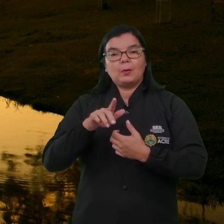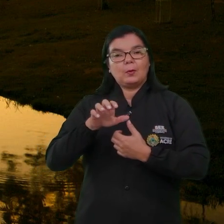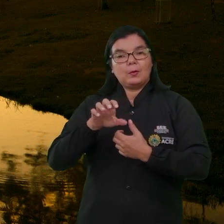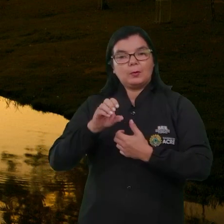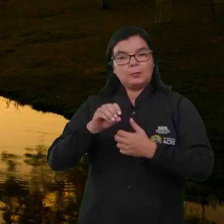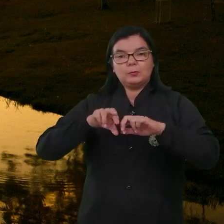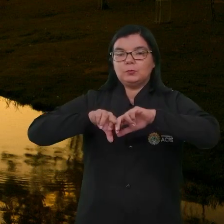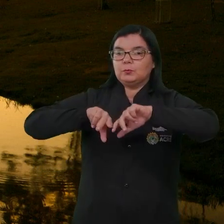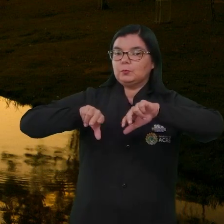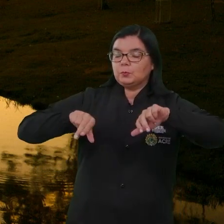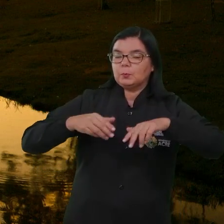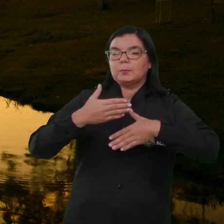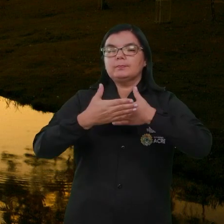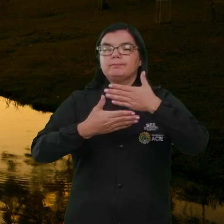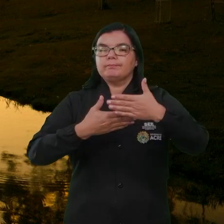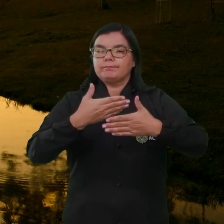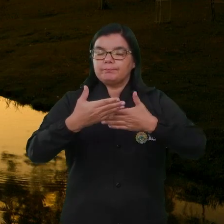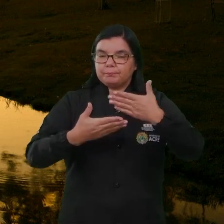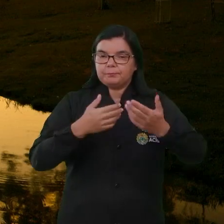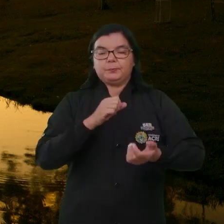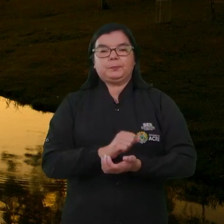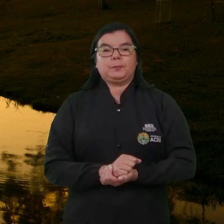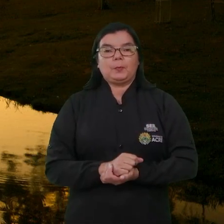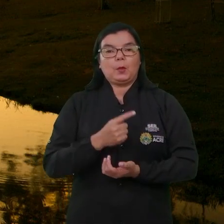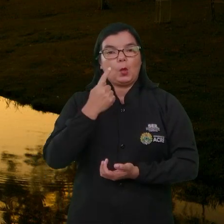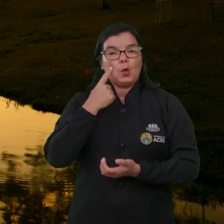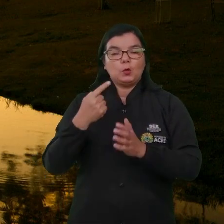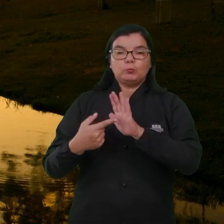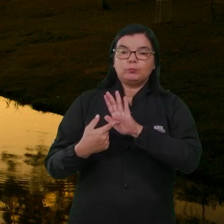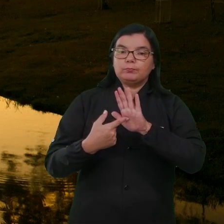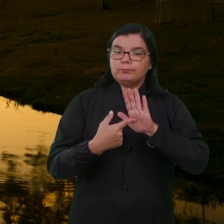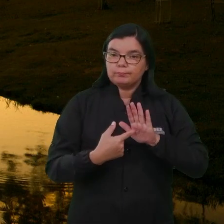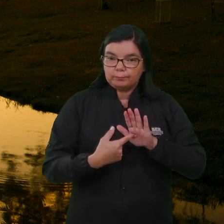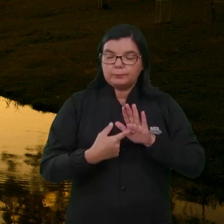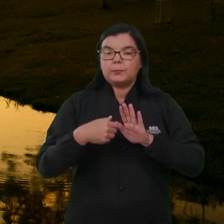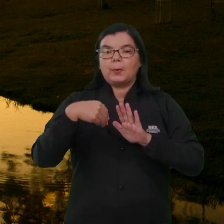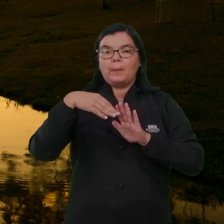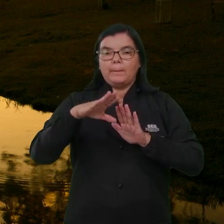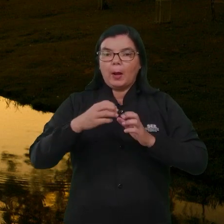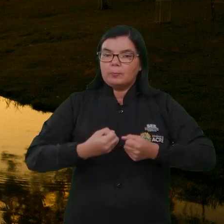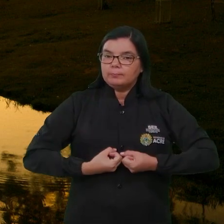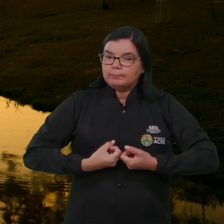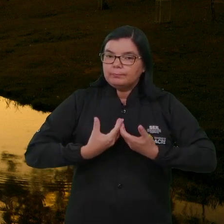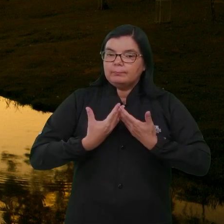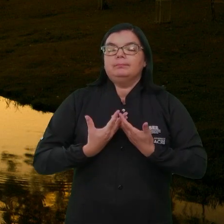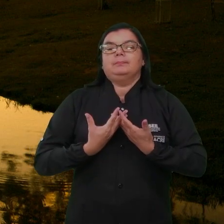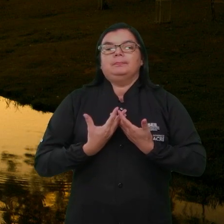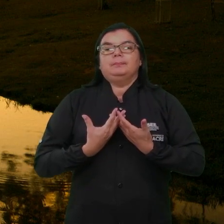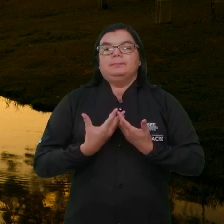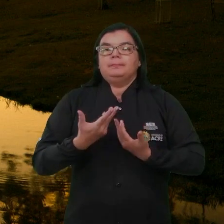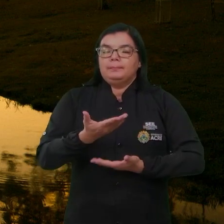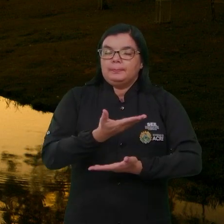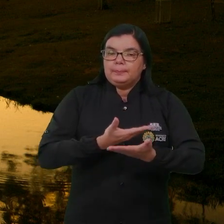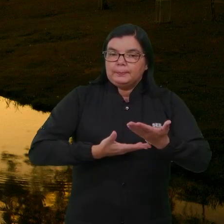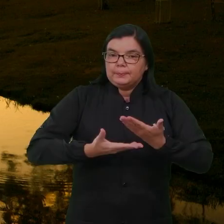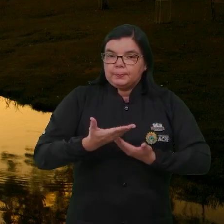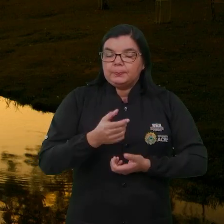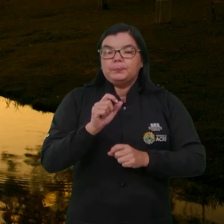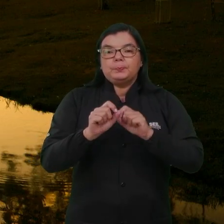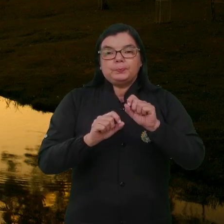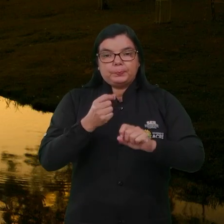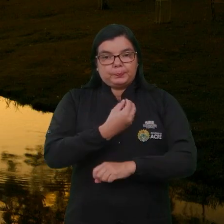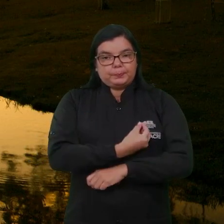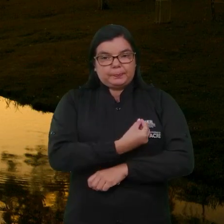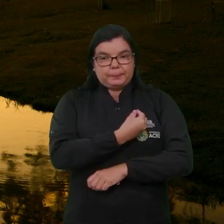ao longo do tempo. Entre as manifestações mais expressivas dessa relação estão